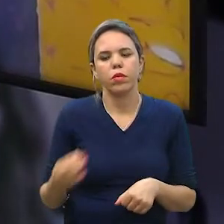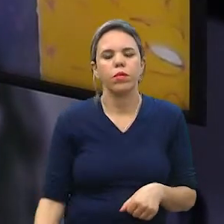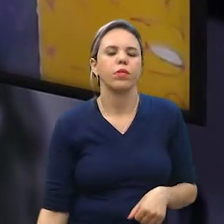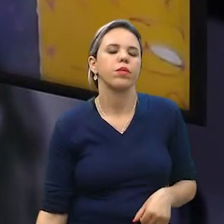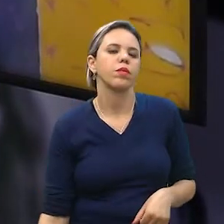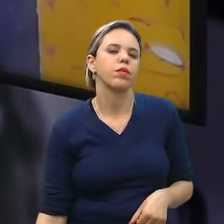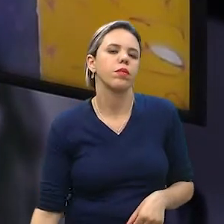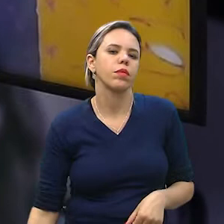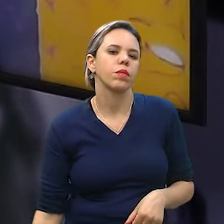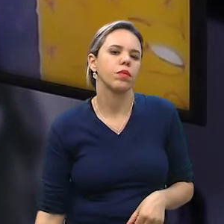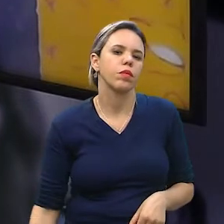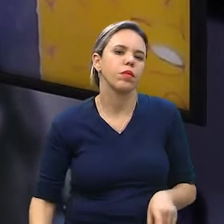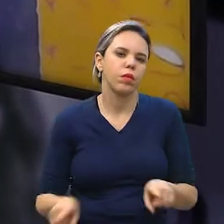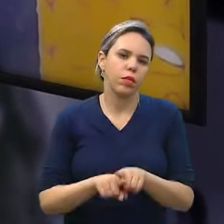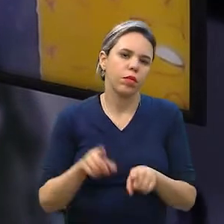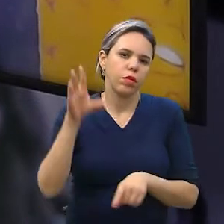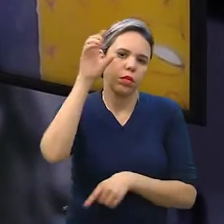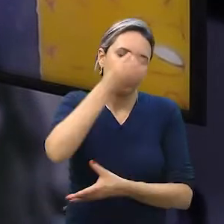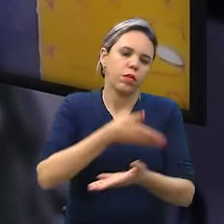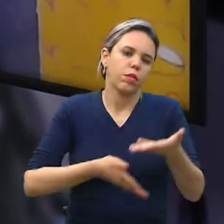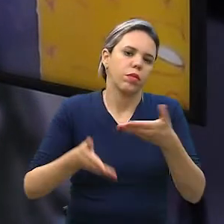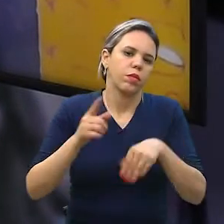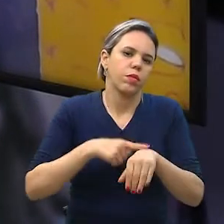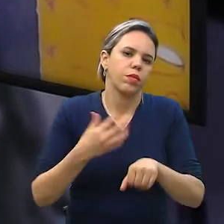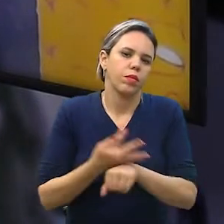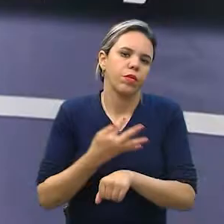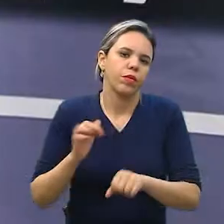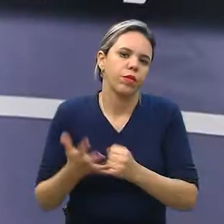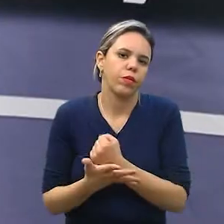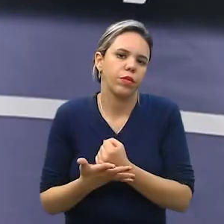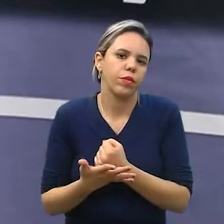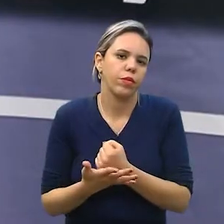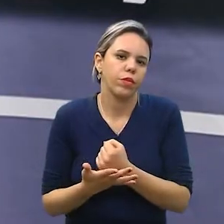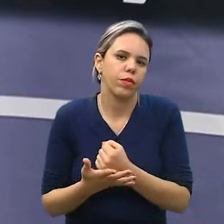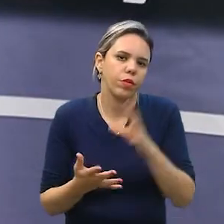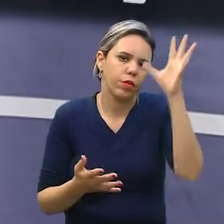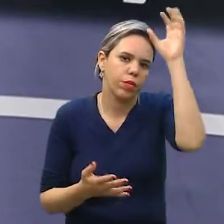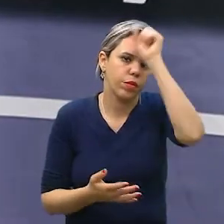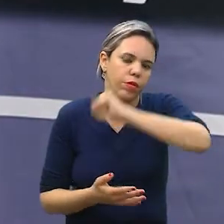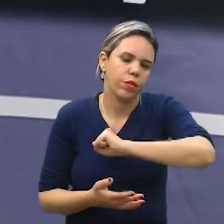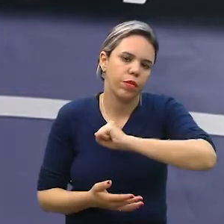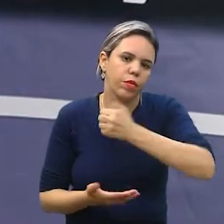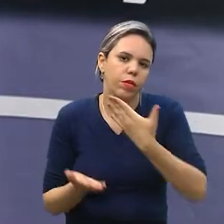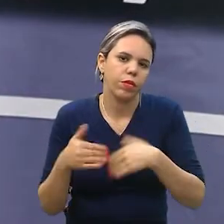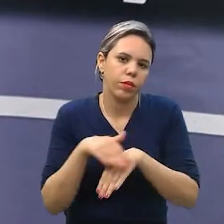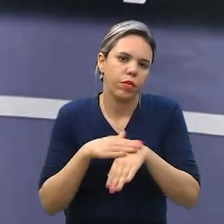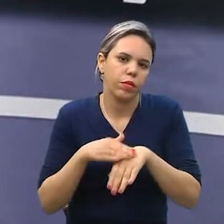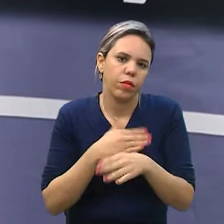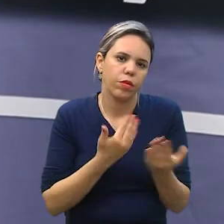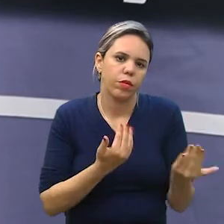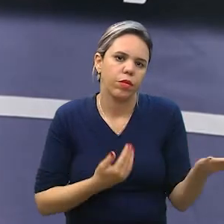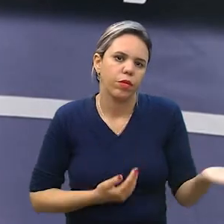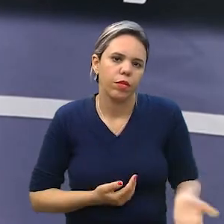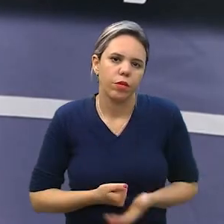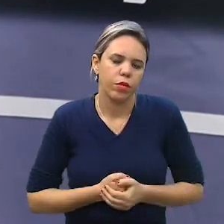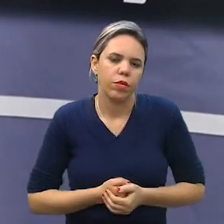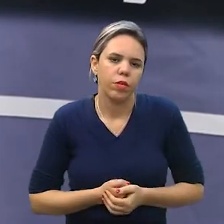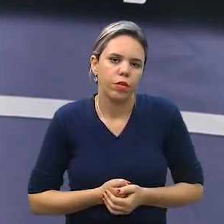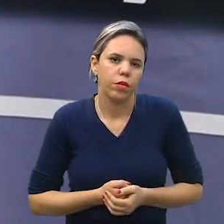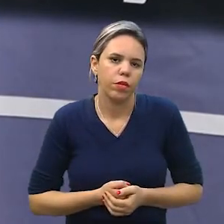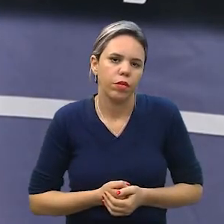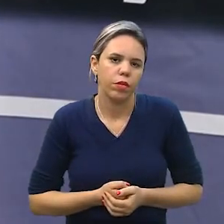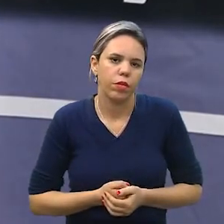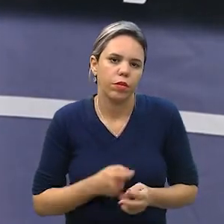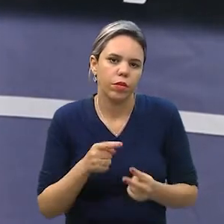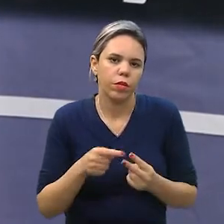voluntários, que também estão aprendendo com esse momento de pandemia, estão aprendendo, conversando com esses jovens, né? É uma via de